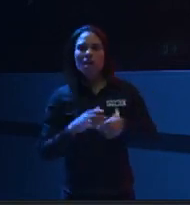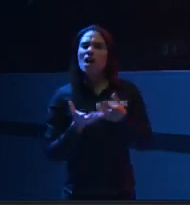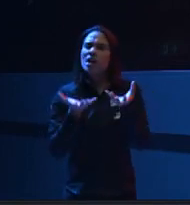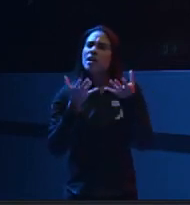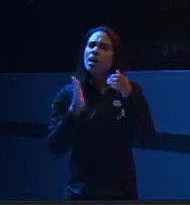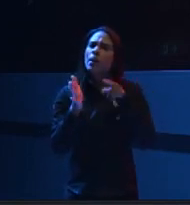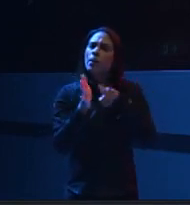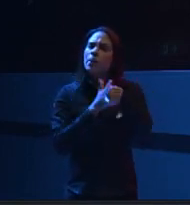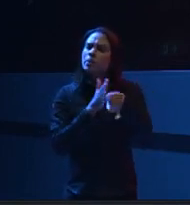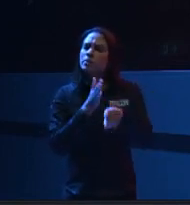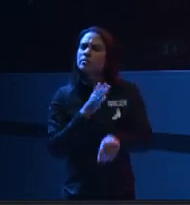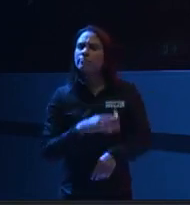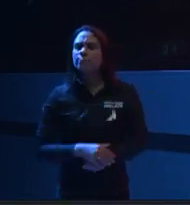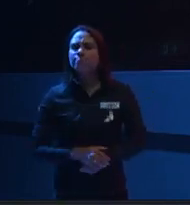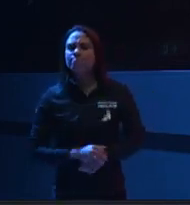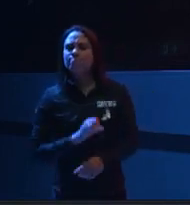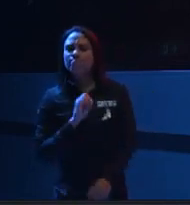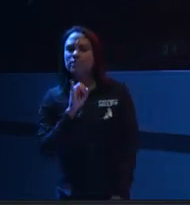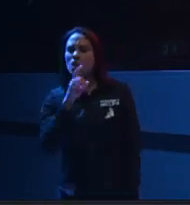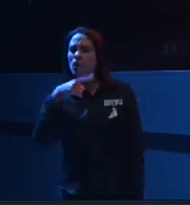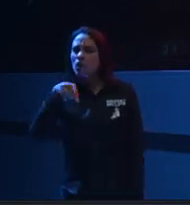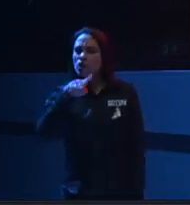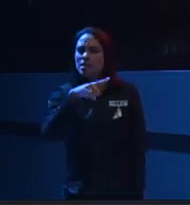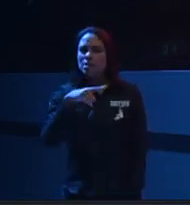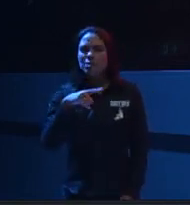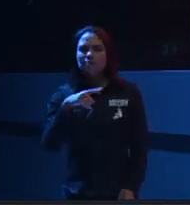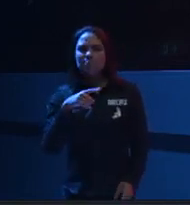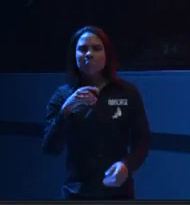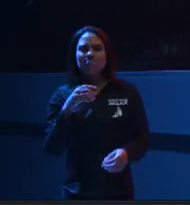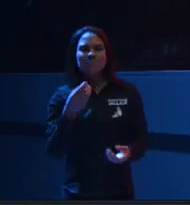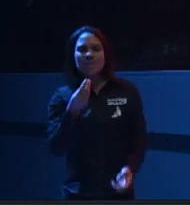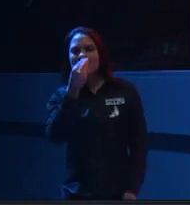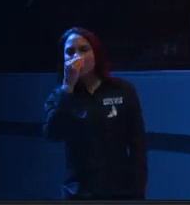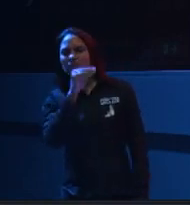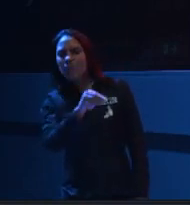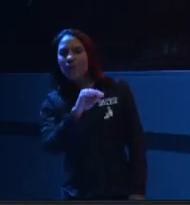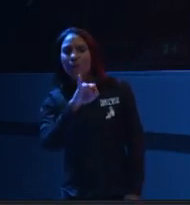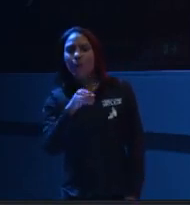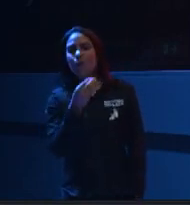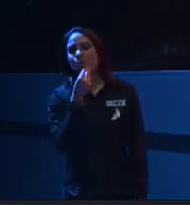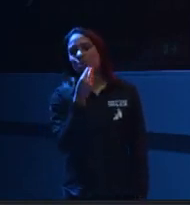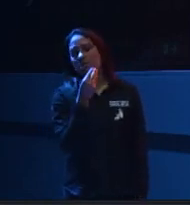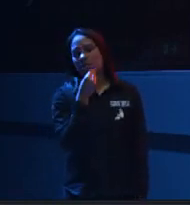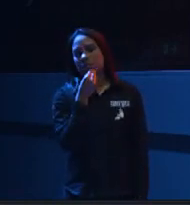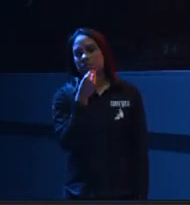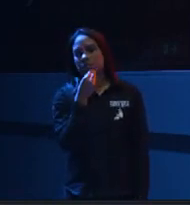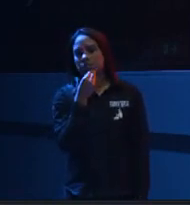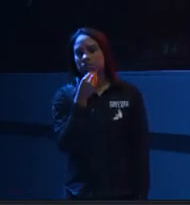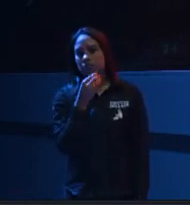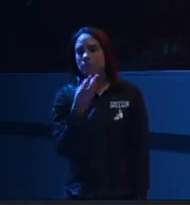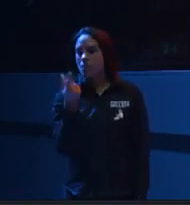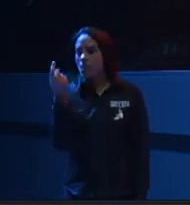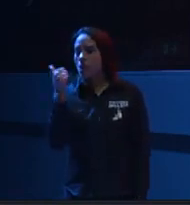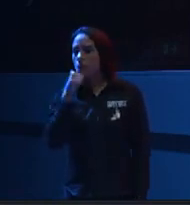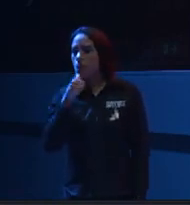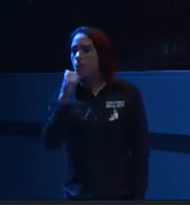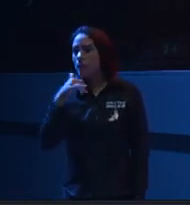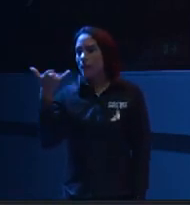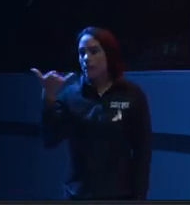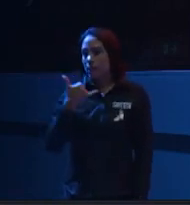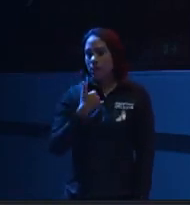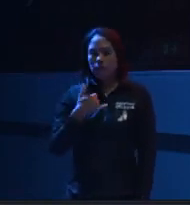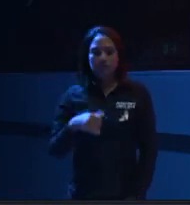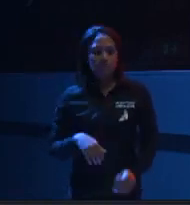Será que você está desperdiçando alguma oportunidade é uma moça falou para mim vou sair do meu